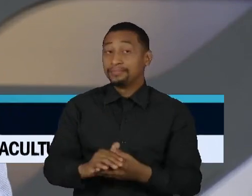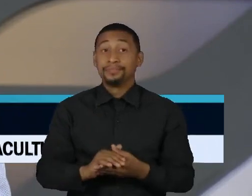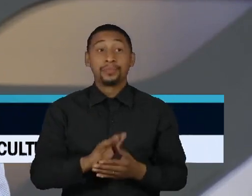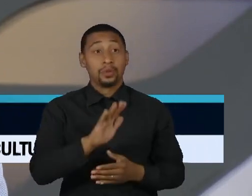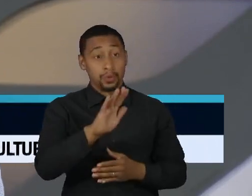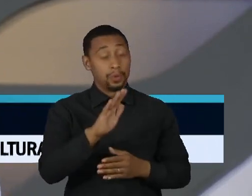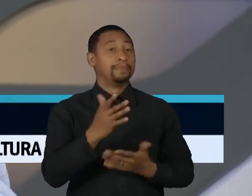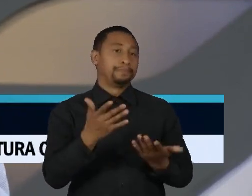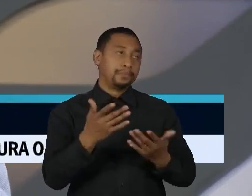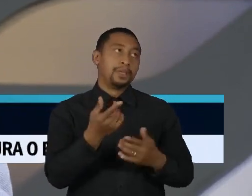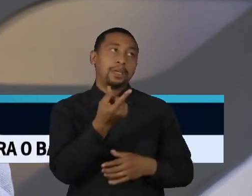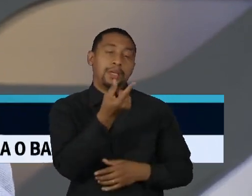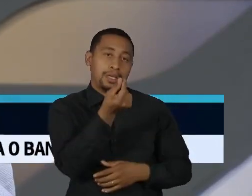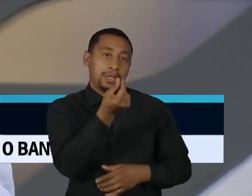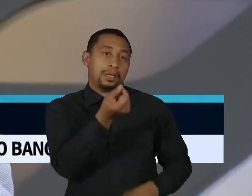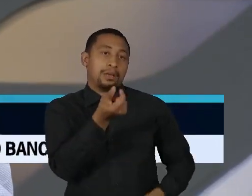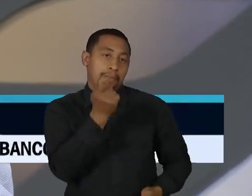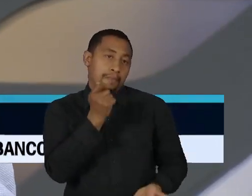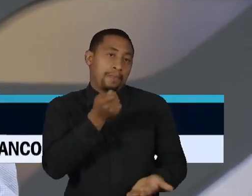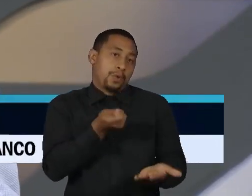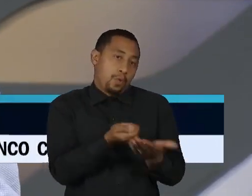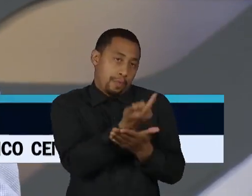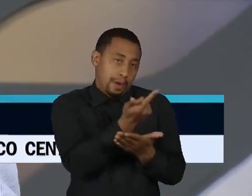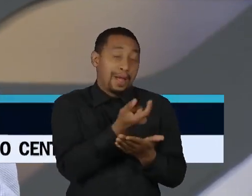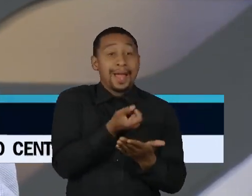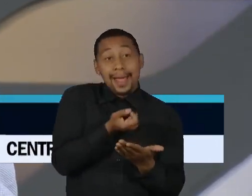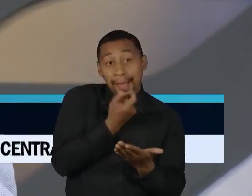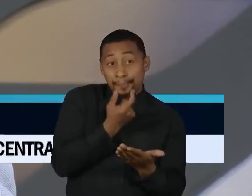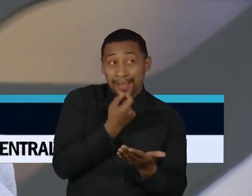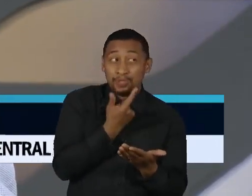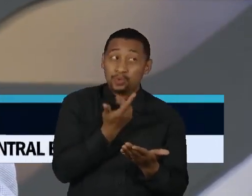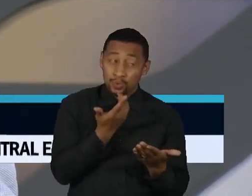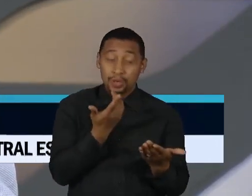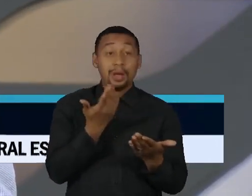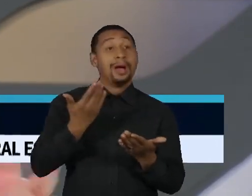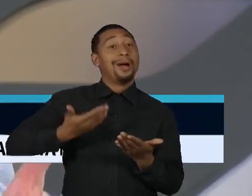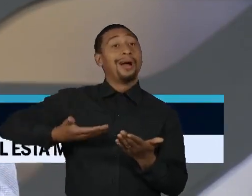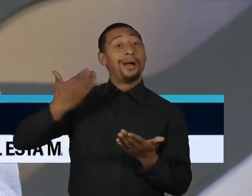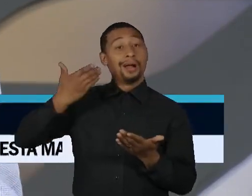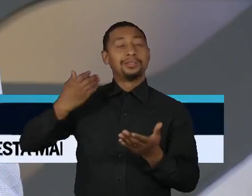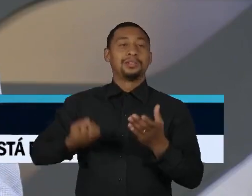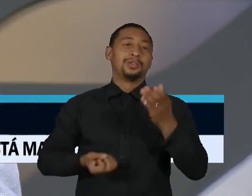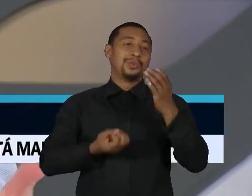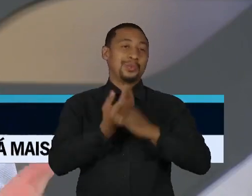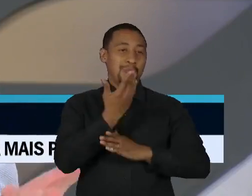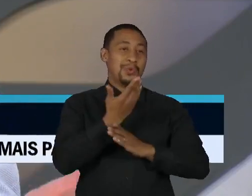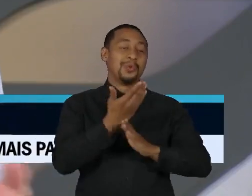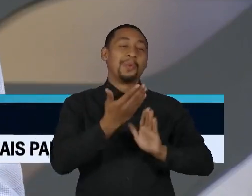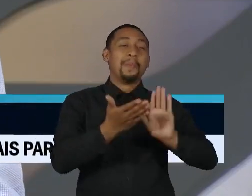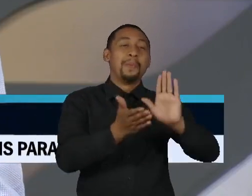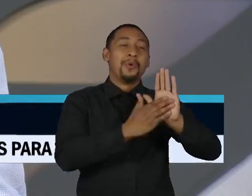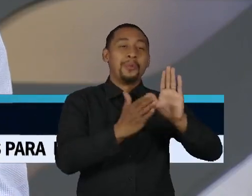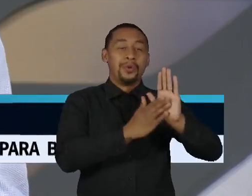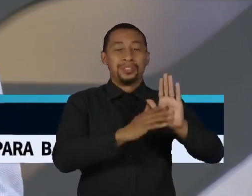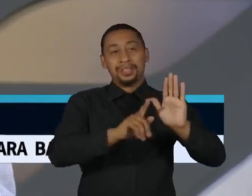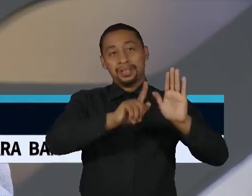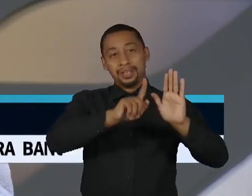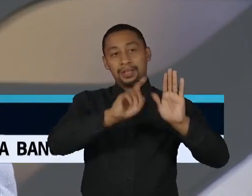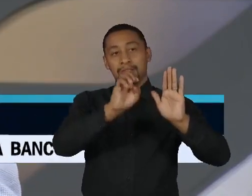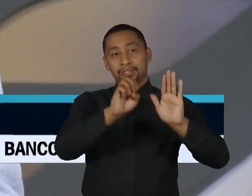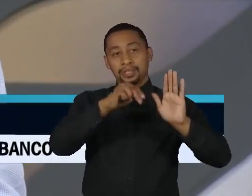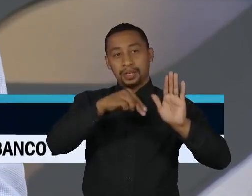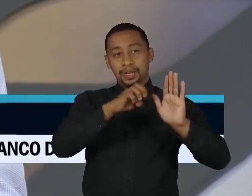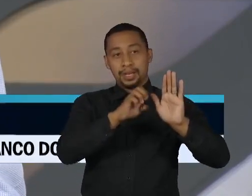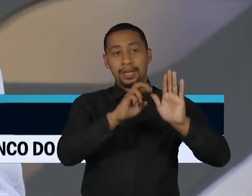preços de remédios foi quando se colocou o genérico né quer dizer isso foi feito até por um ministro não médico